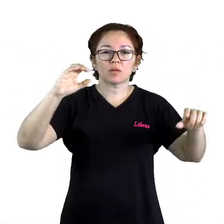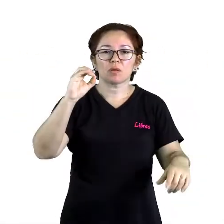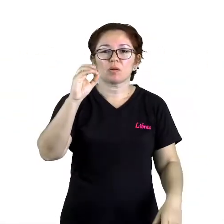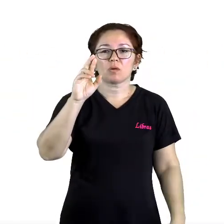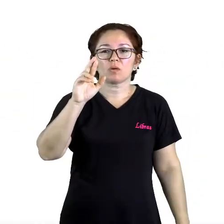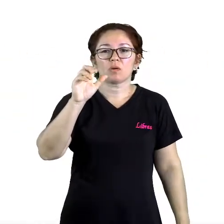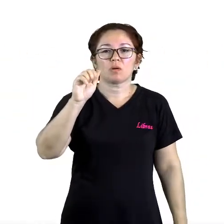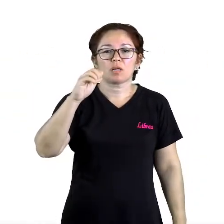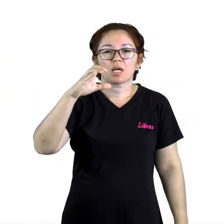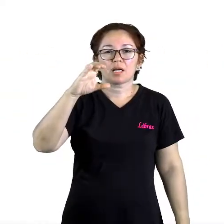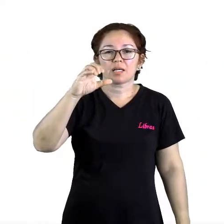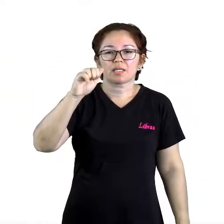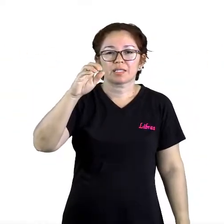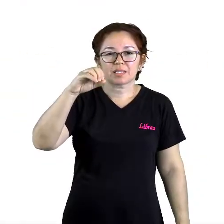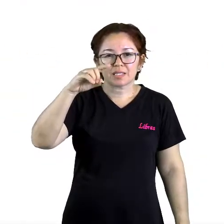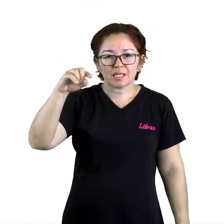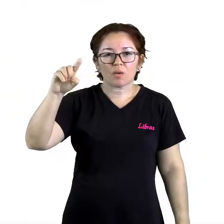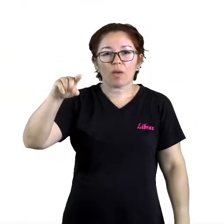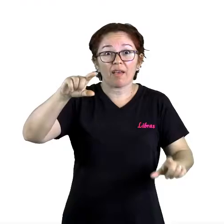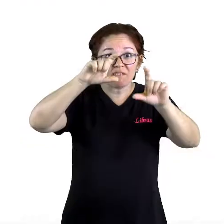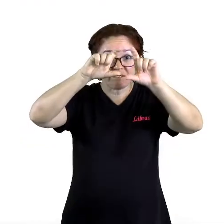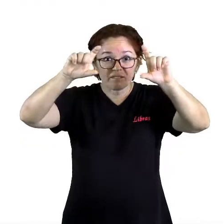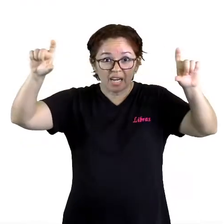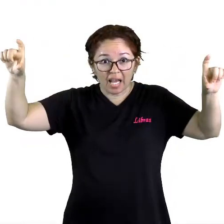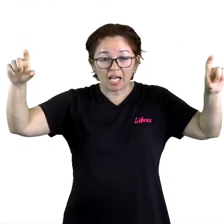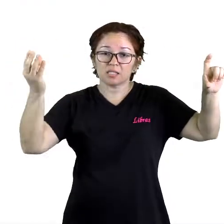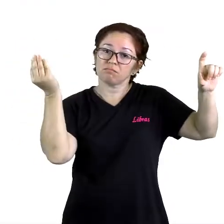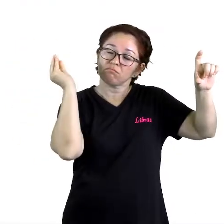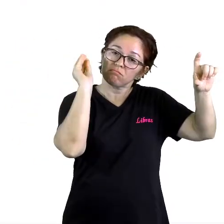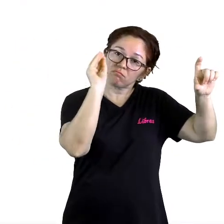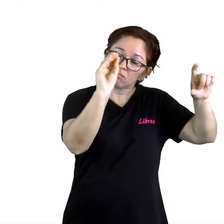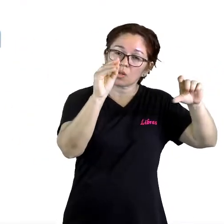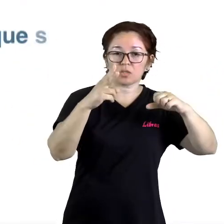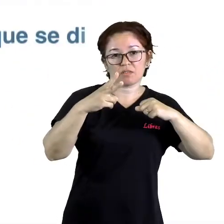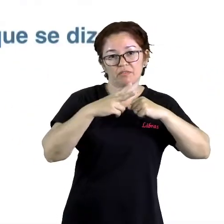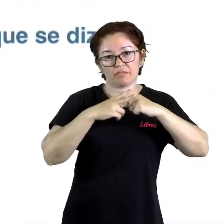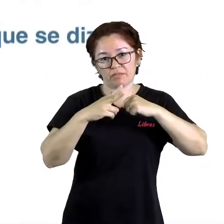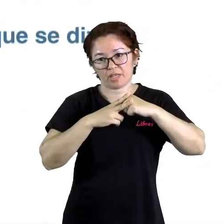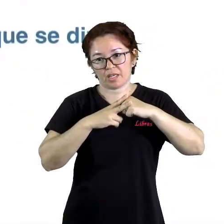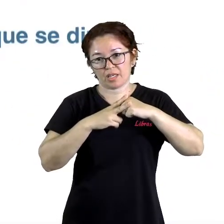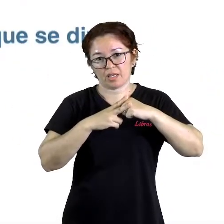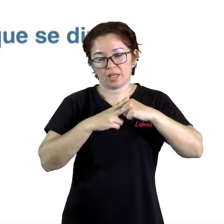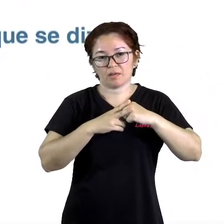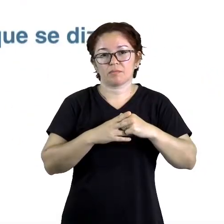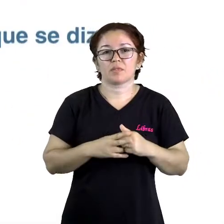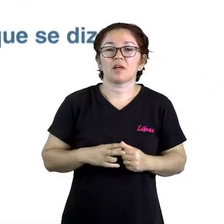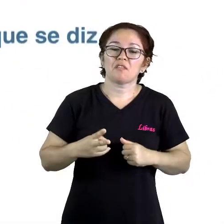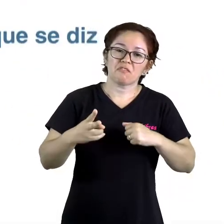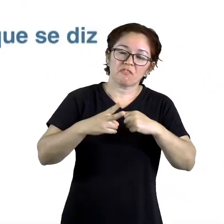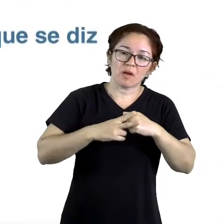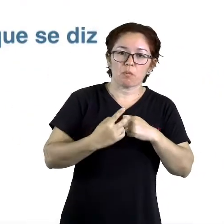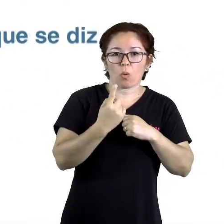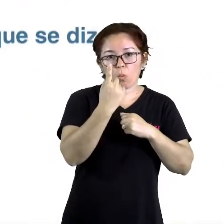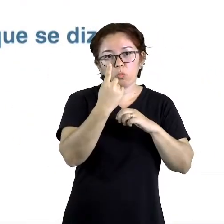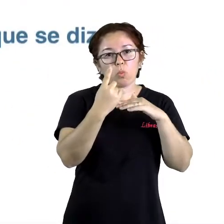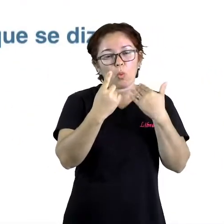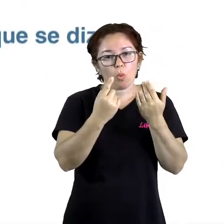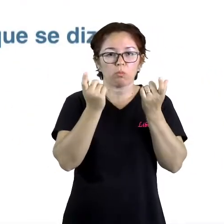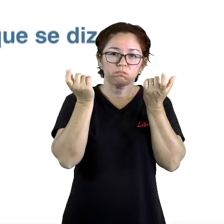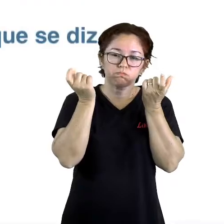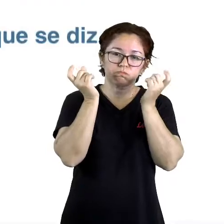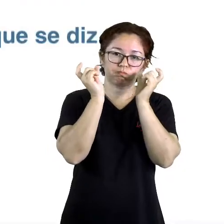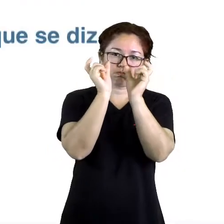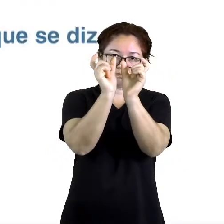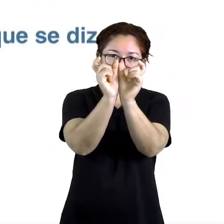tem verbo. Teve verbo é uma oração. Ou verbo ou locução verbal, que são dois verbos com valor